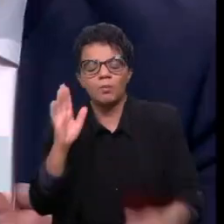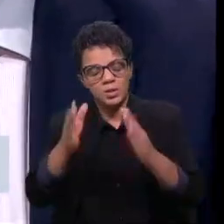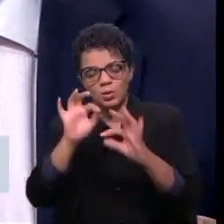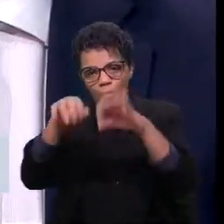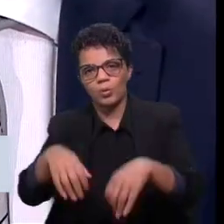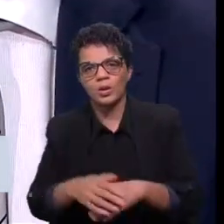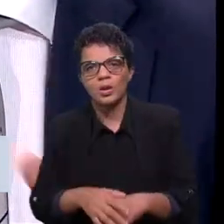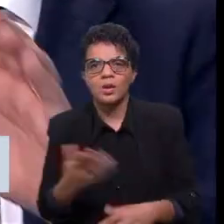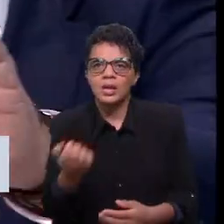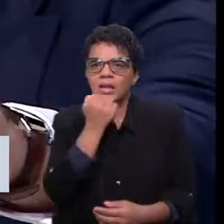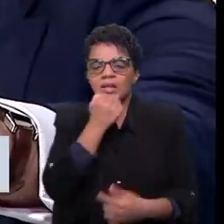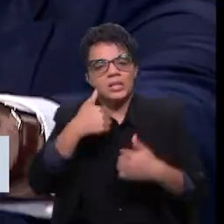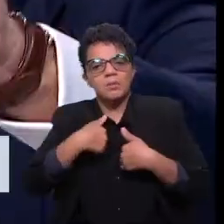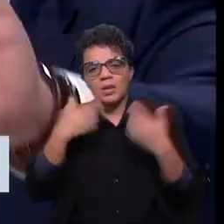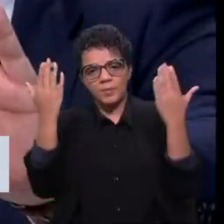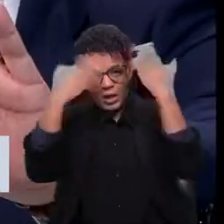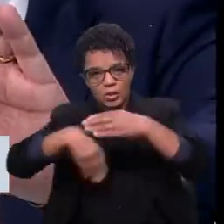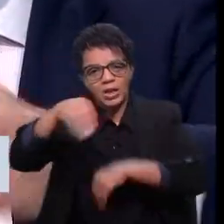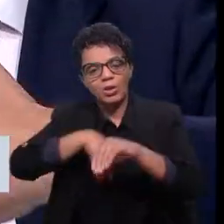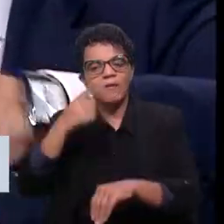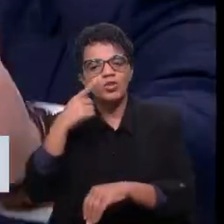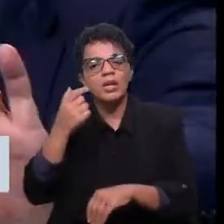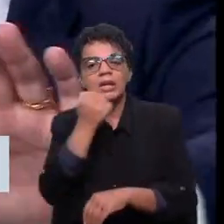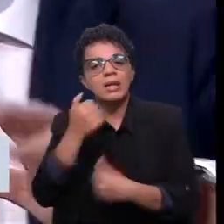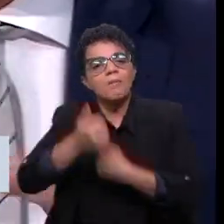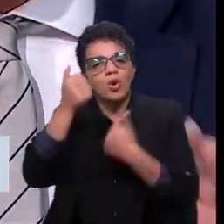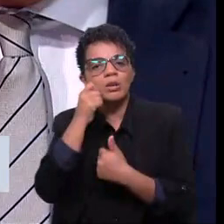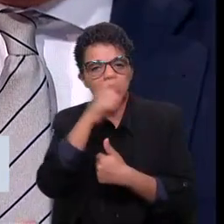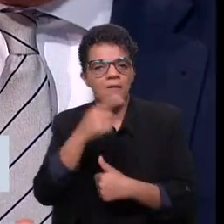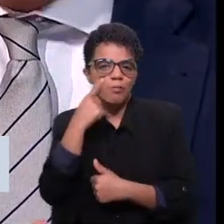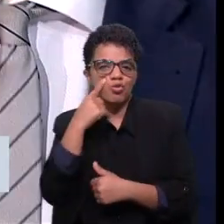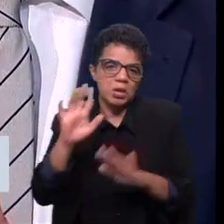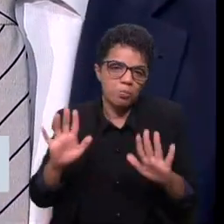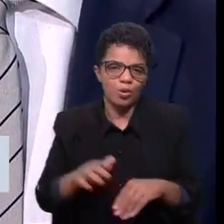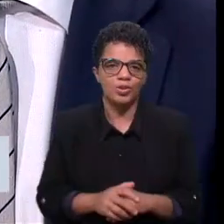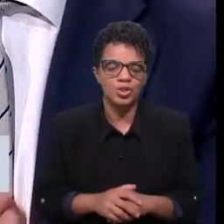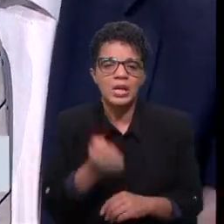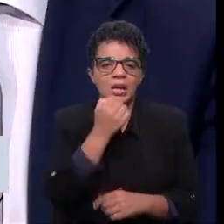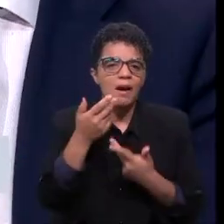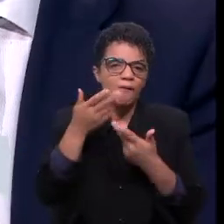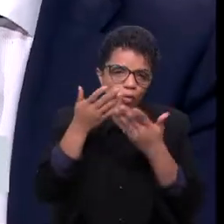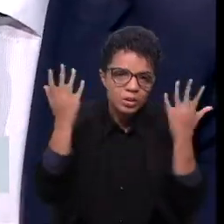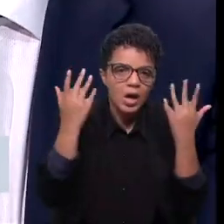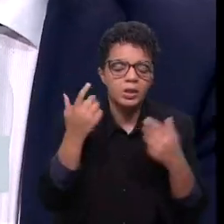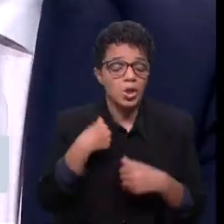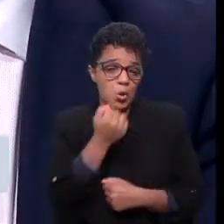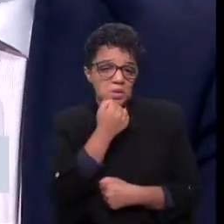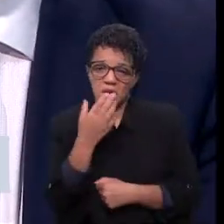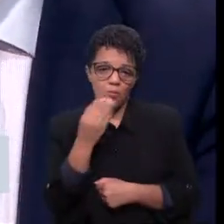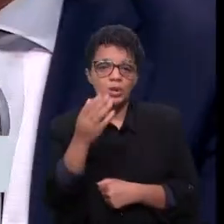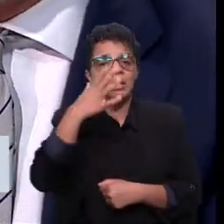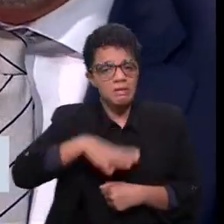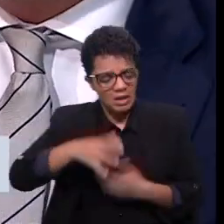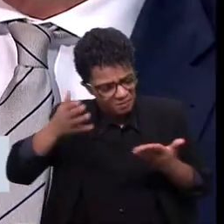ru ria-se de mim na noite eleitoral veremos Quem ri melhor portanto poir à vontade à vadeia tanto